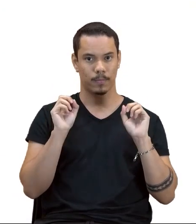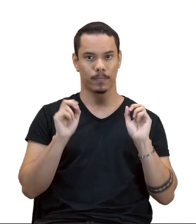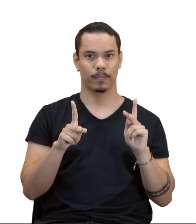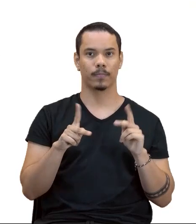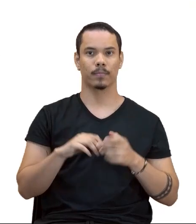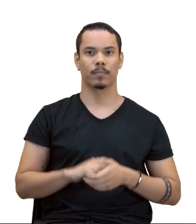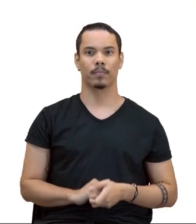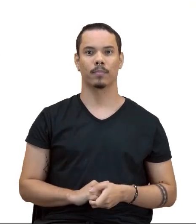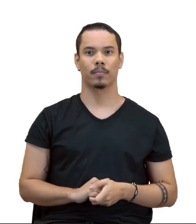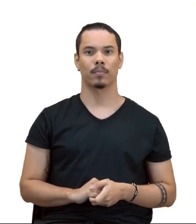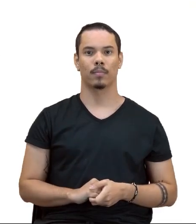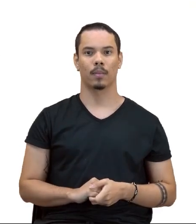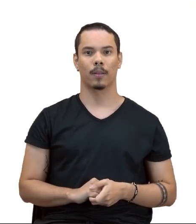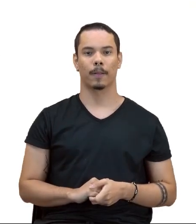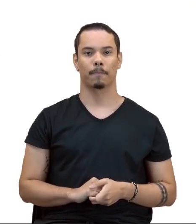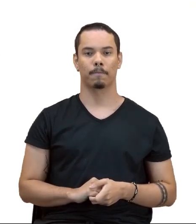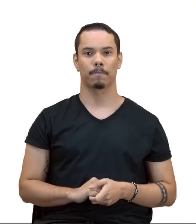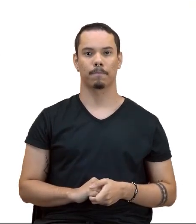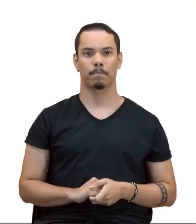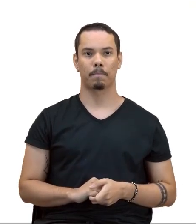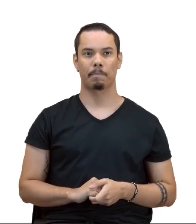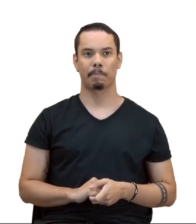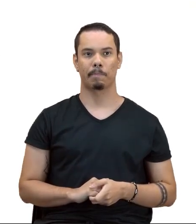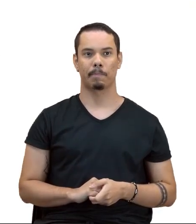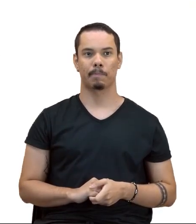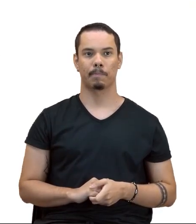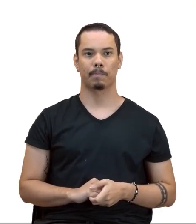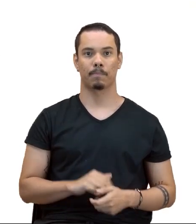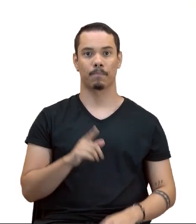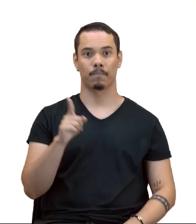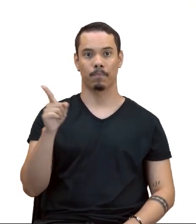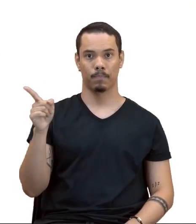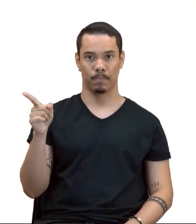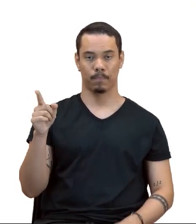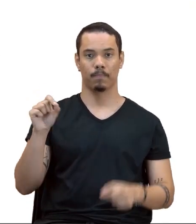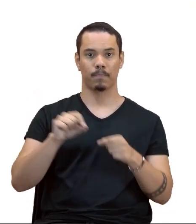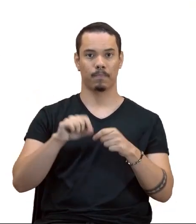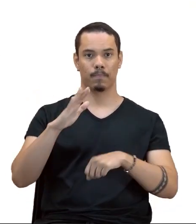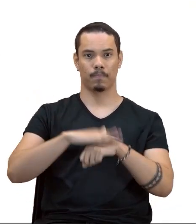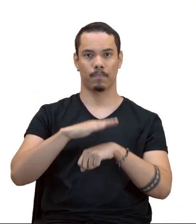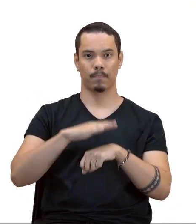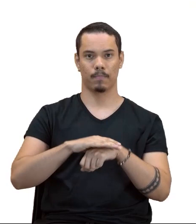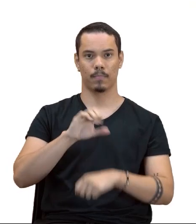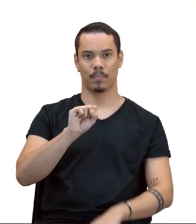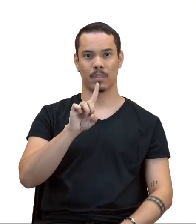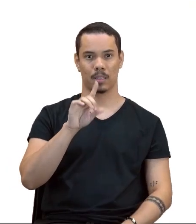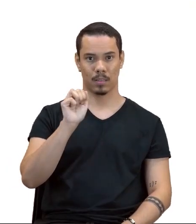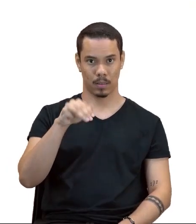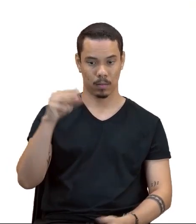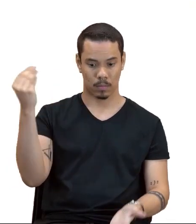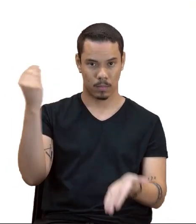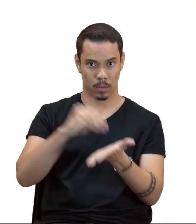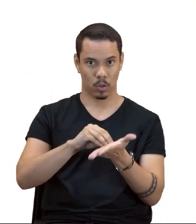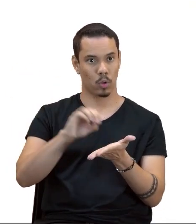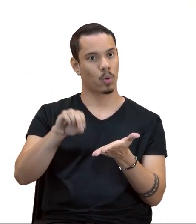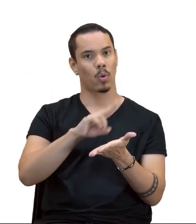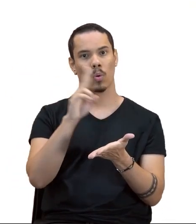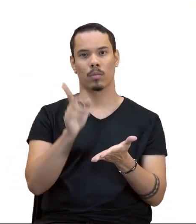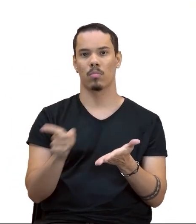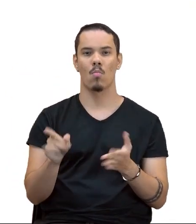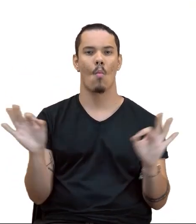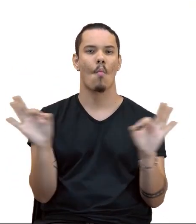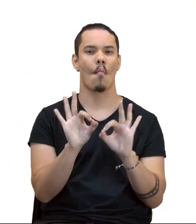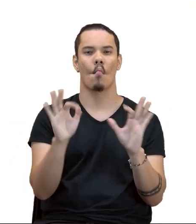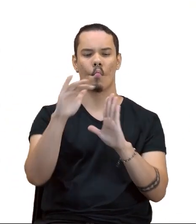D. Foram implantados pela SEDAM. E letra E. Nenhum critério foi exigido para